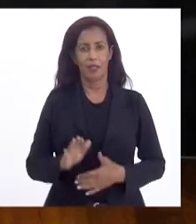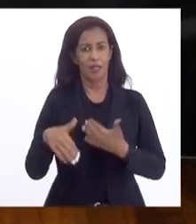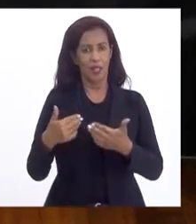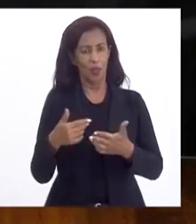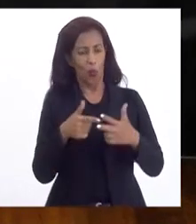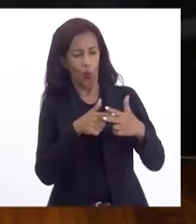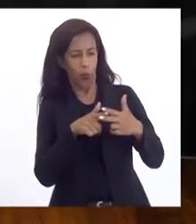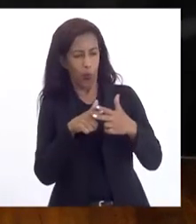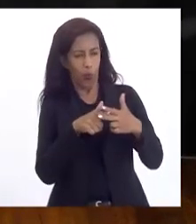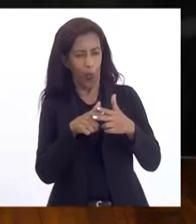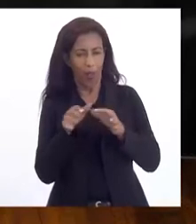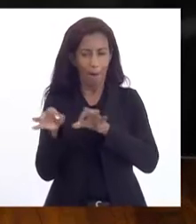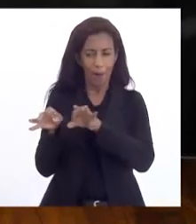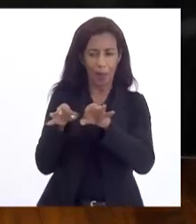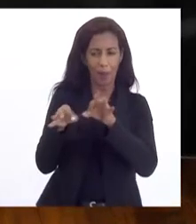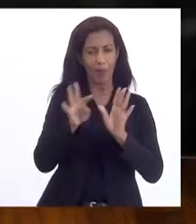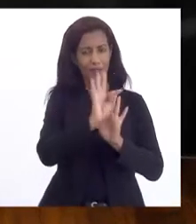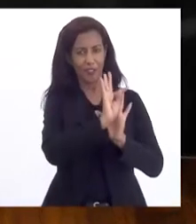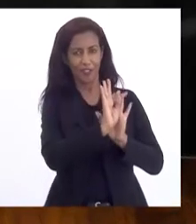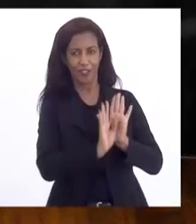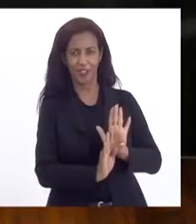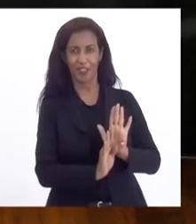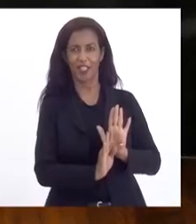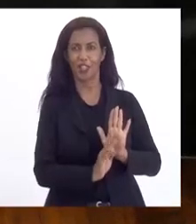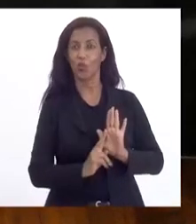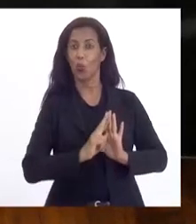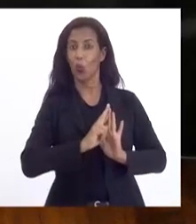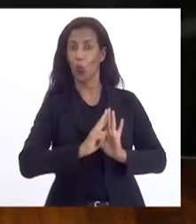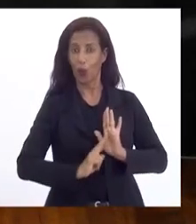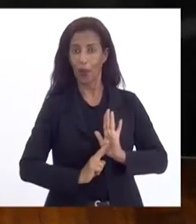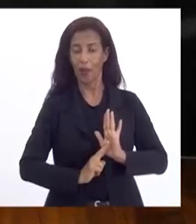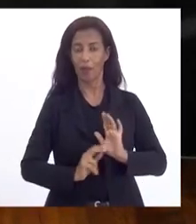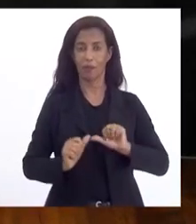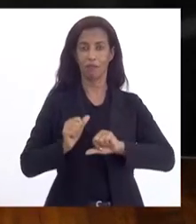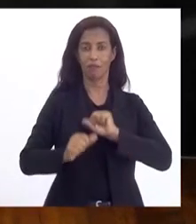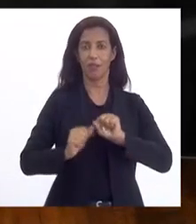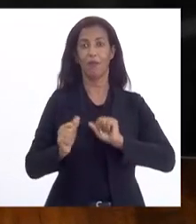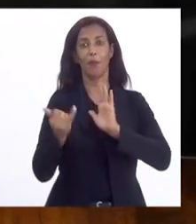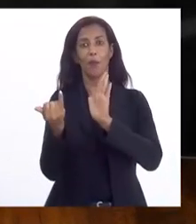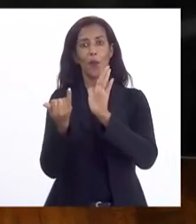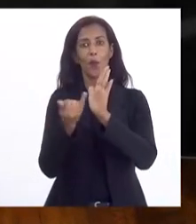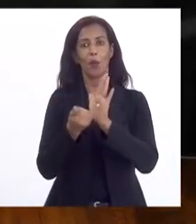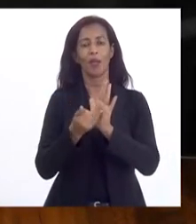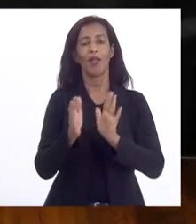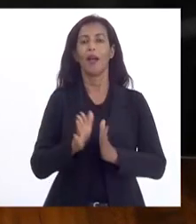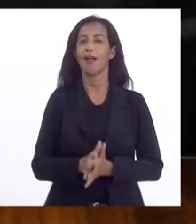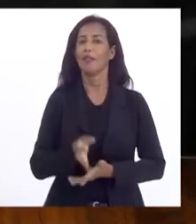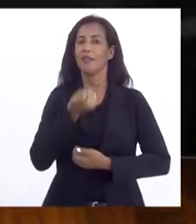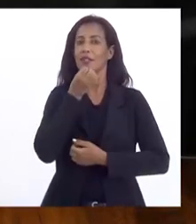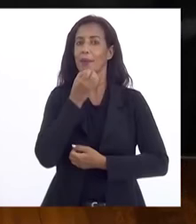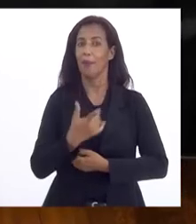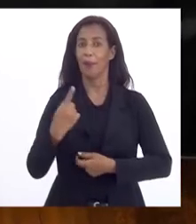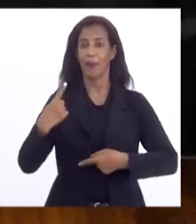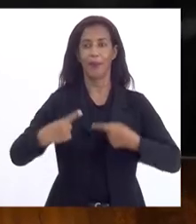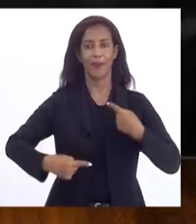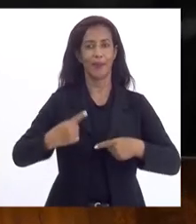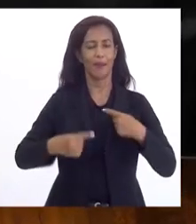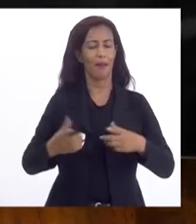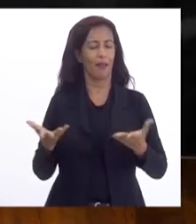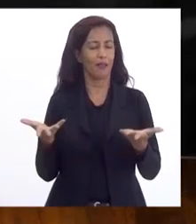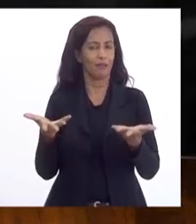ajustes assim finos de texto, o relatório será publicado e vale a pena o debate. Realmente